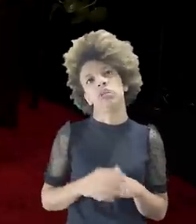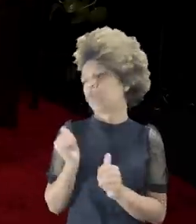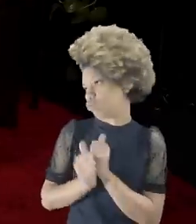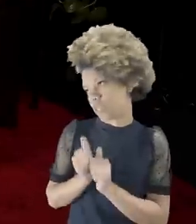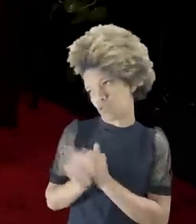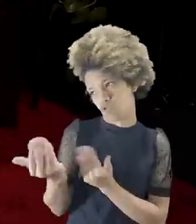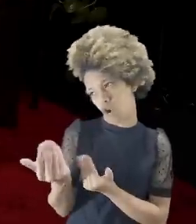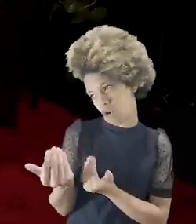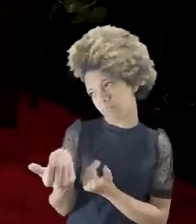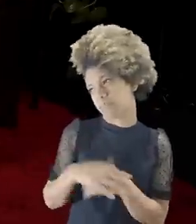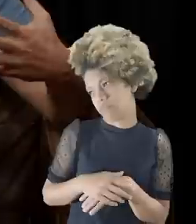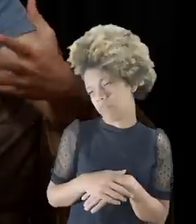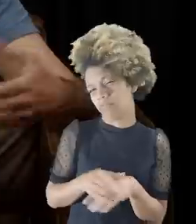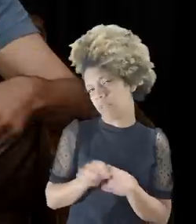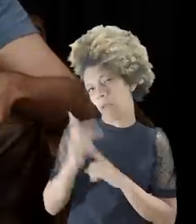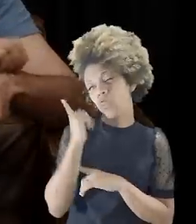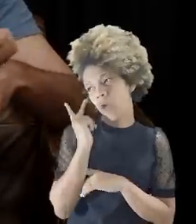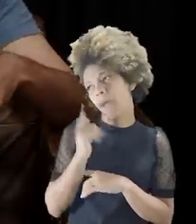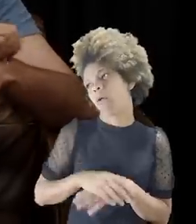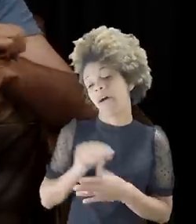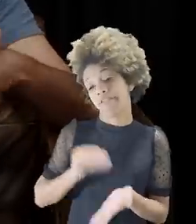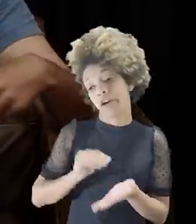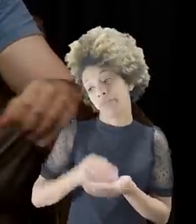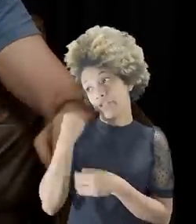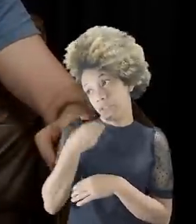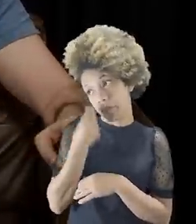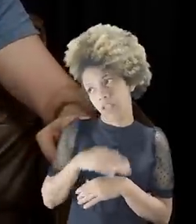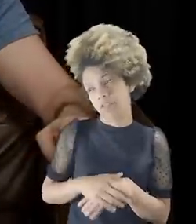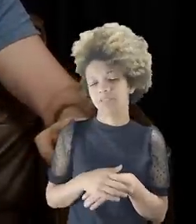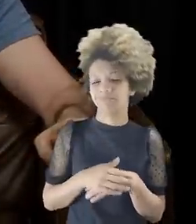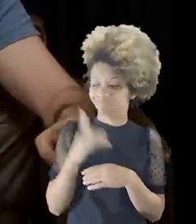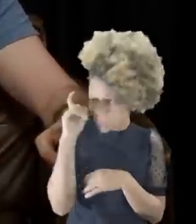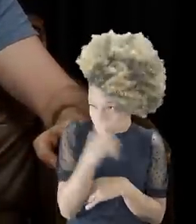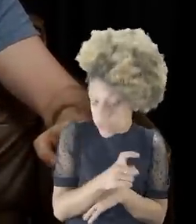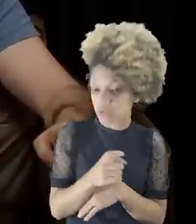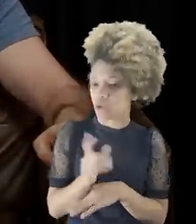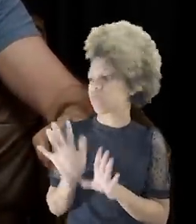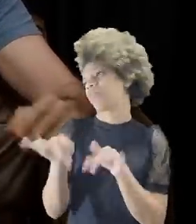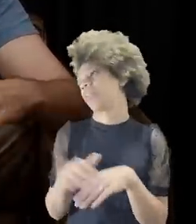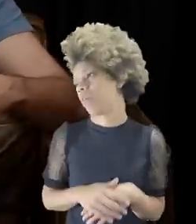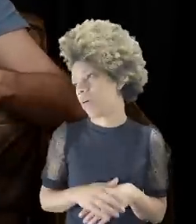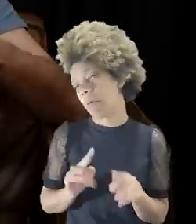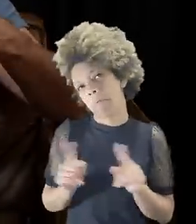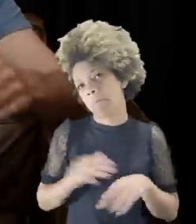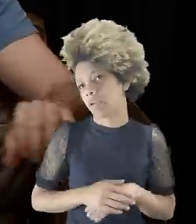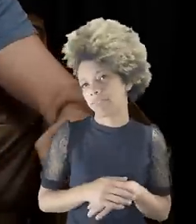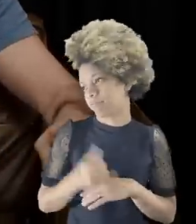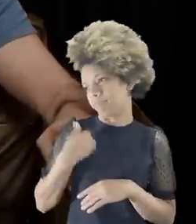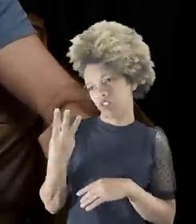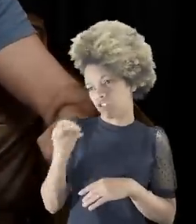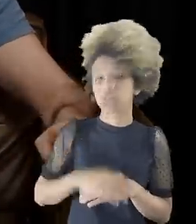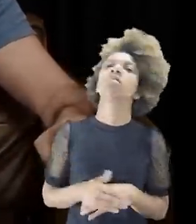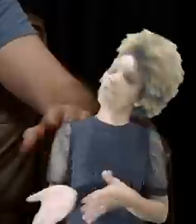da Universidade São mais jovens né até é normal também a falta de experiência pesar num momento de uma final e tal e eles aproveitar o jogador de 30 anos